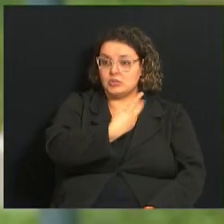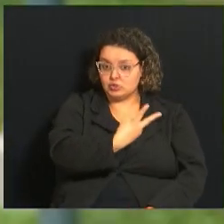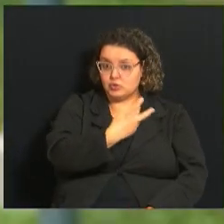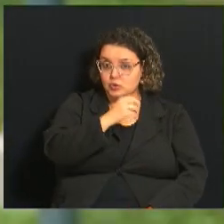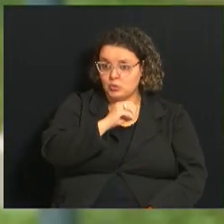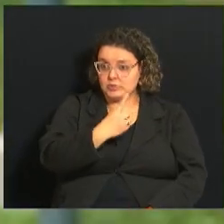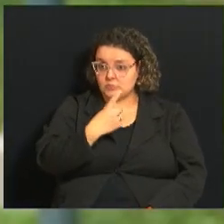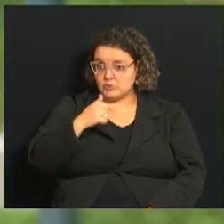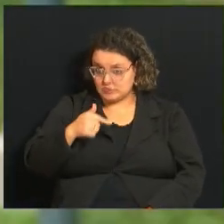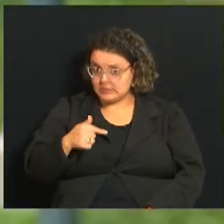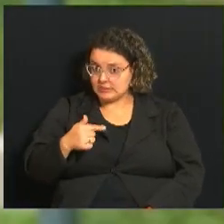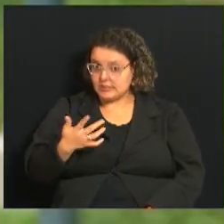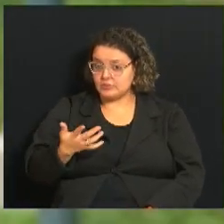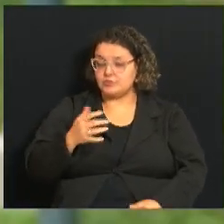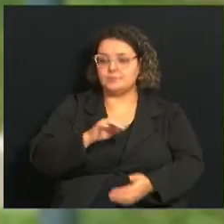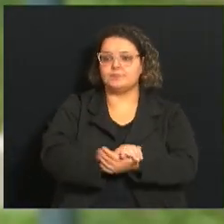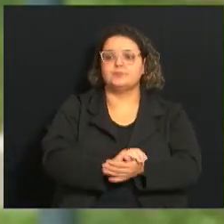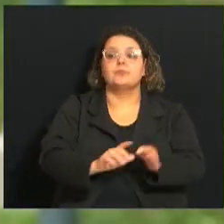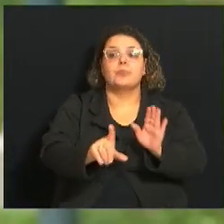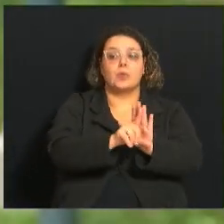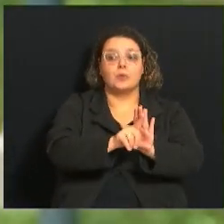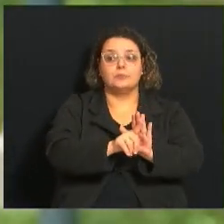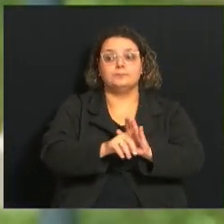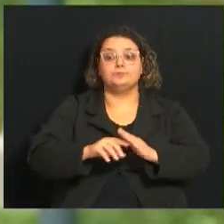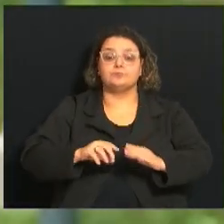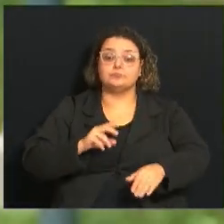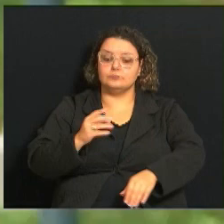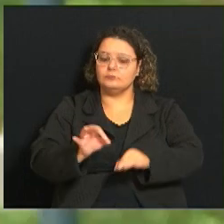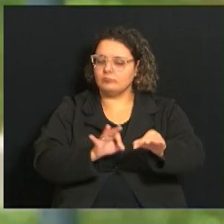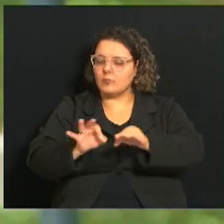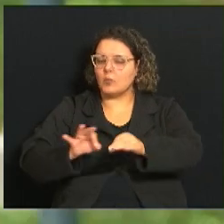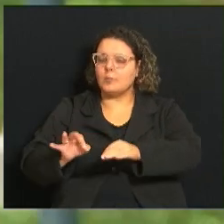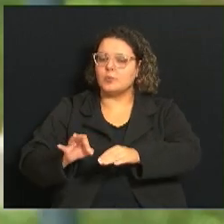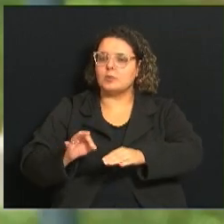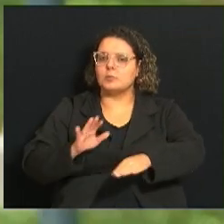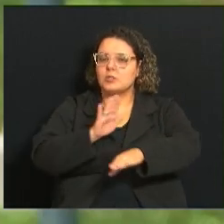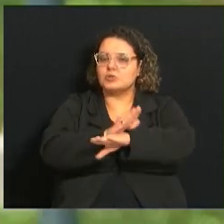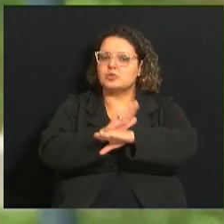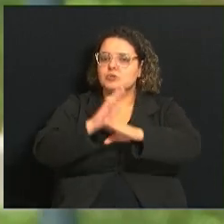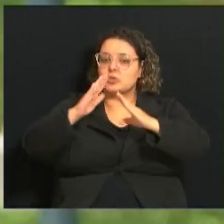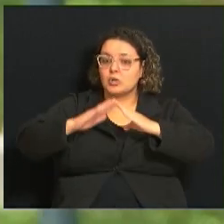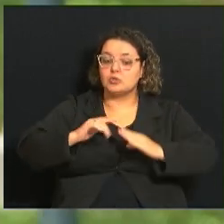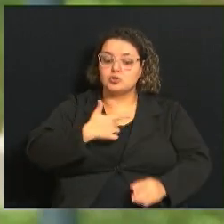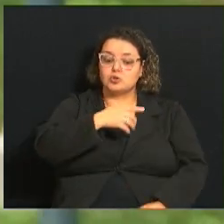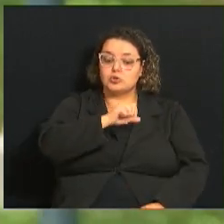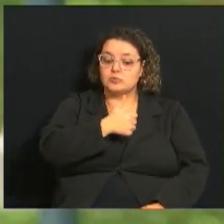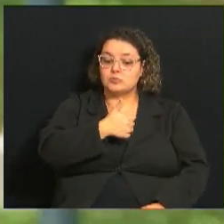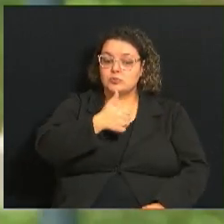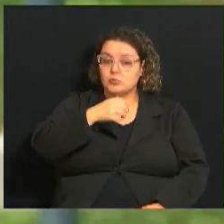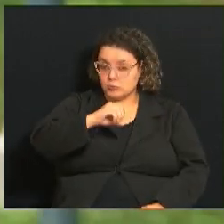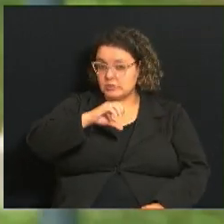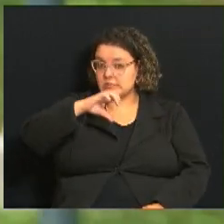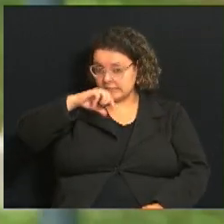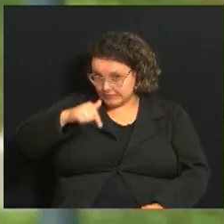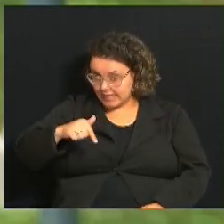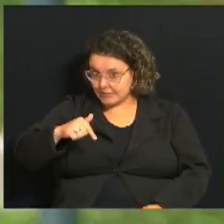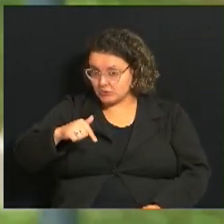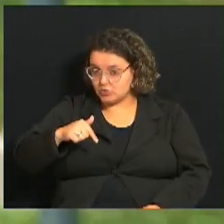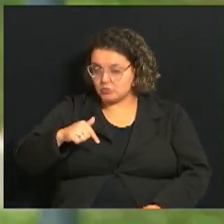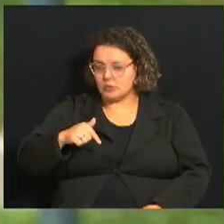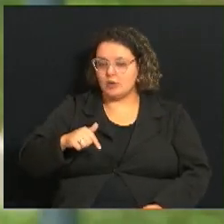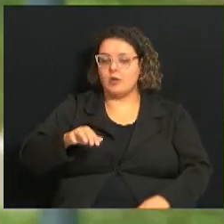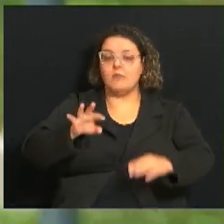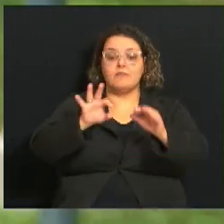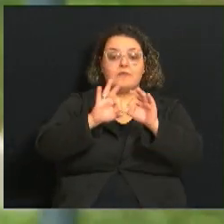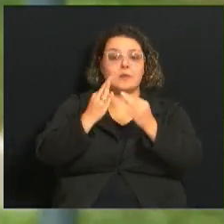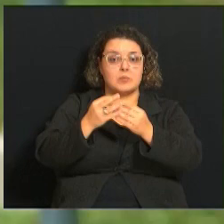A lei que institui o programa Auxílio Moradia em Campinas é de 2007. É destinada a pessoas ou famílias em